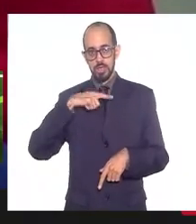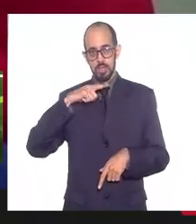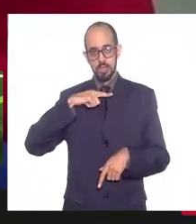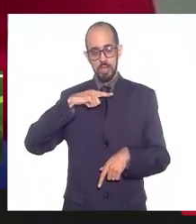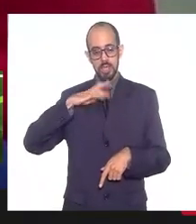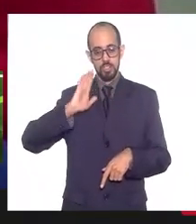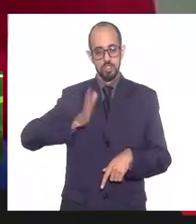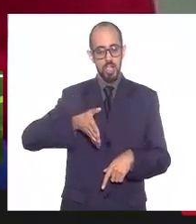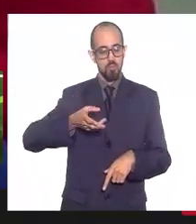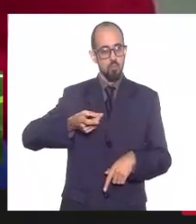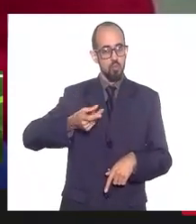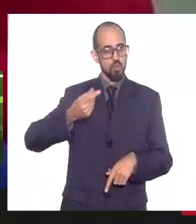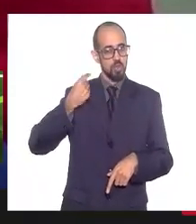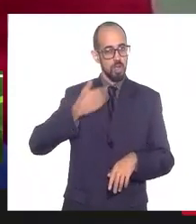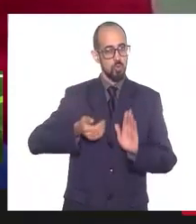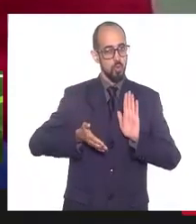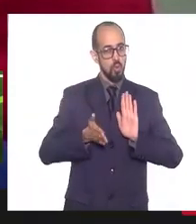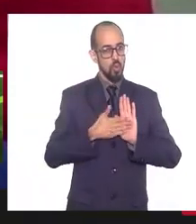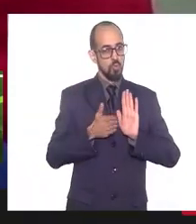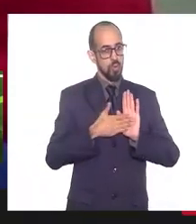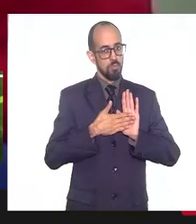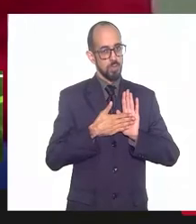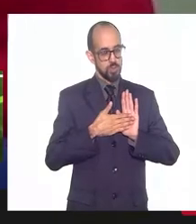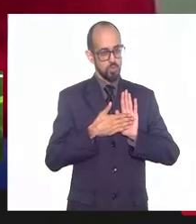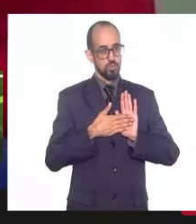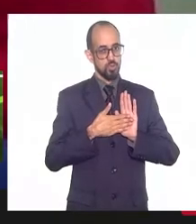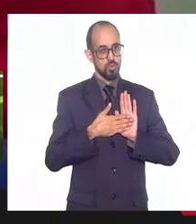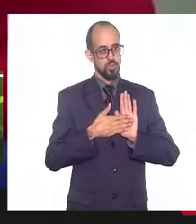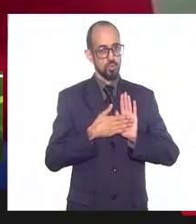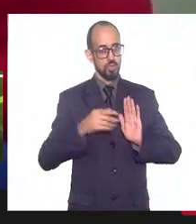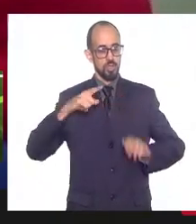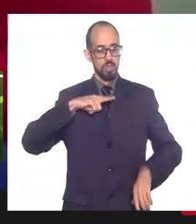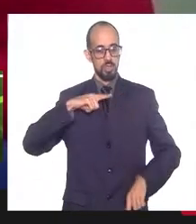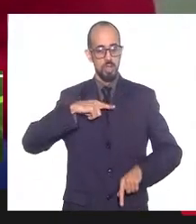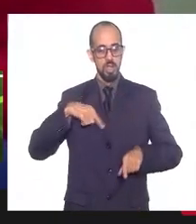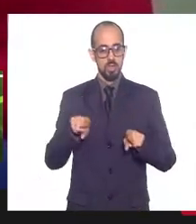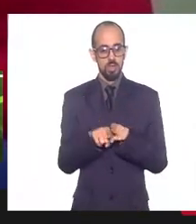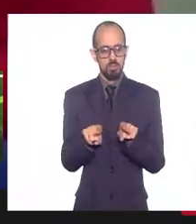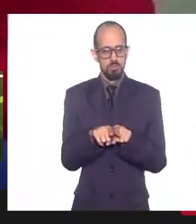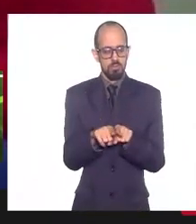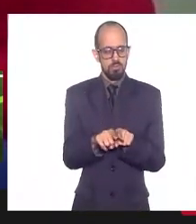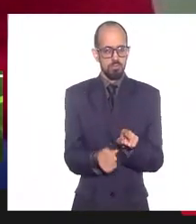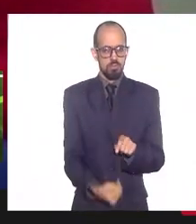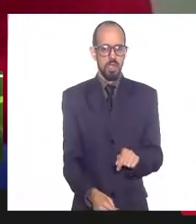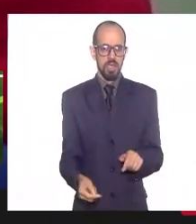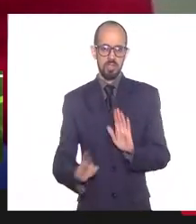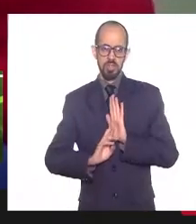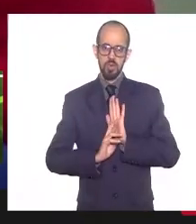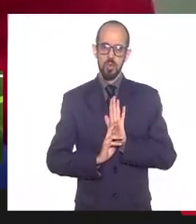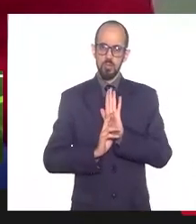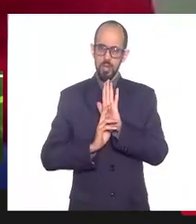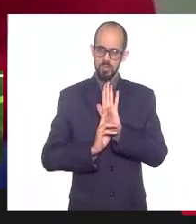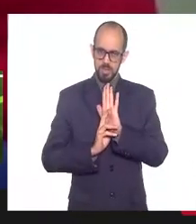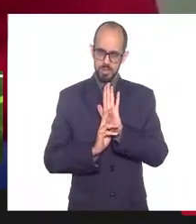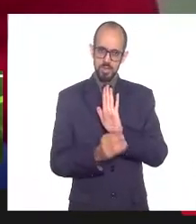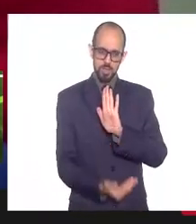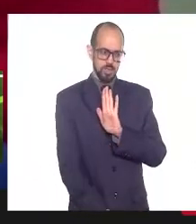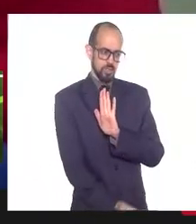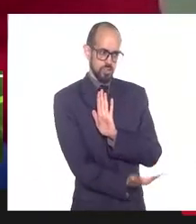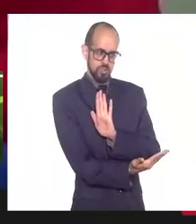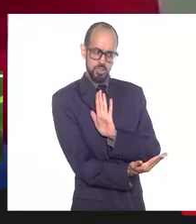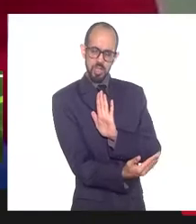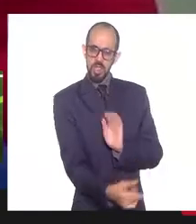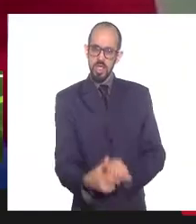sempre o compromisso com essa questão, que foi inclusive aqui apontado como um dos representantes, tem a